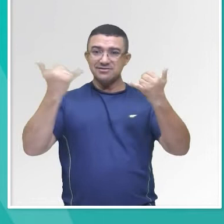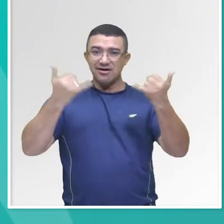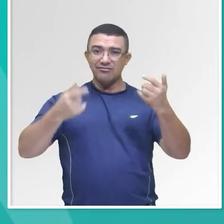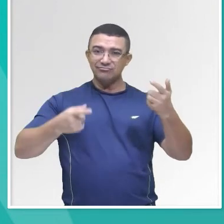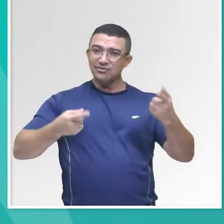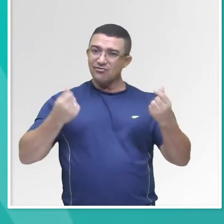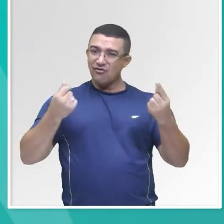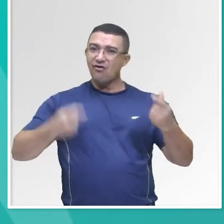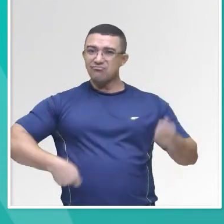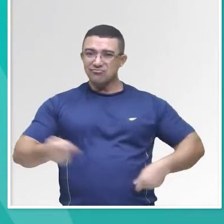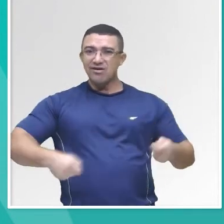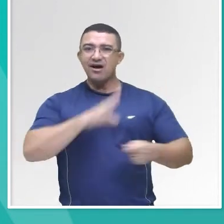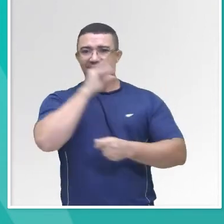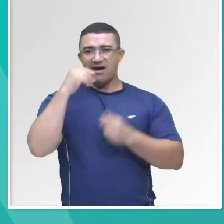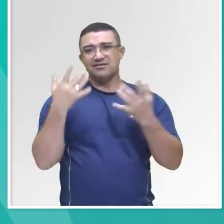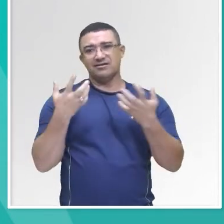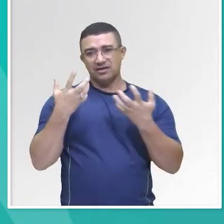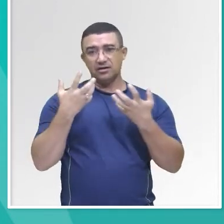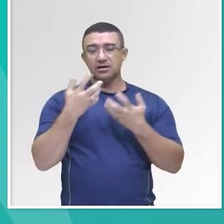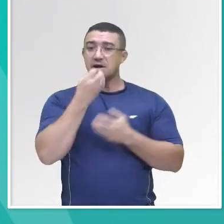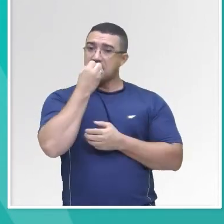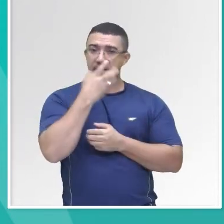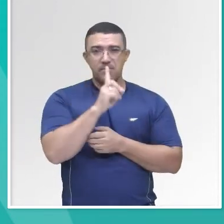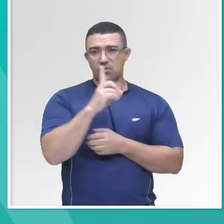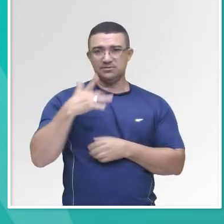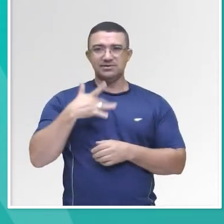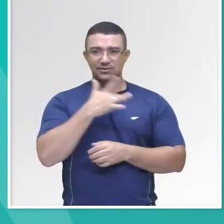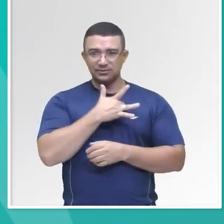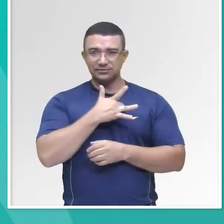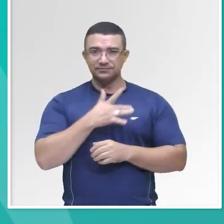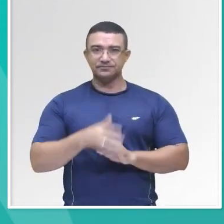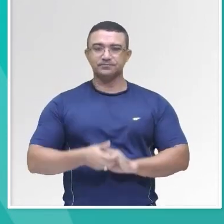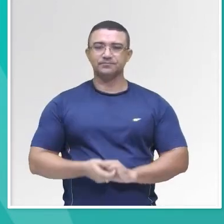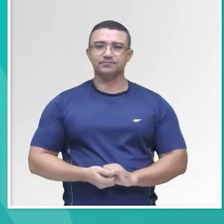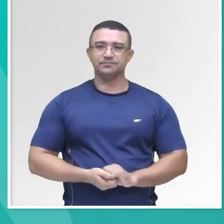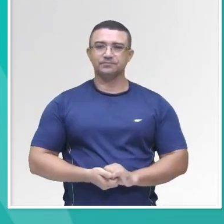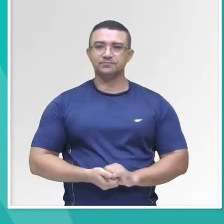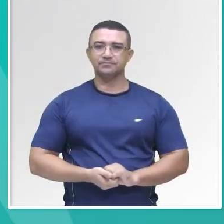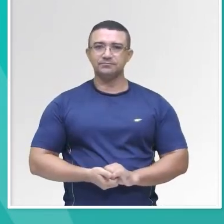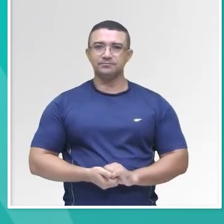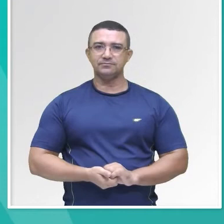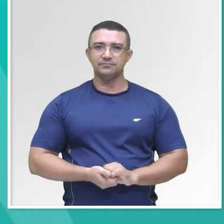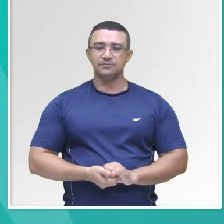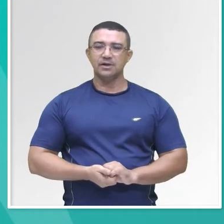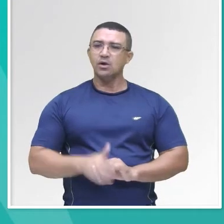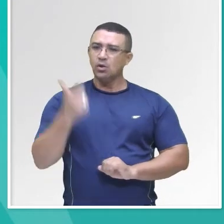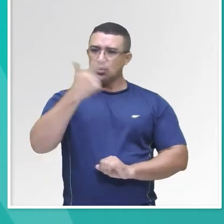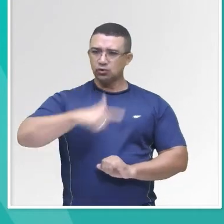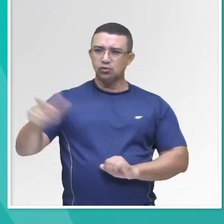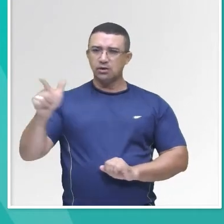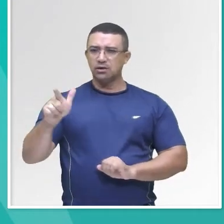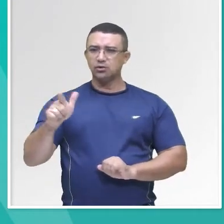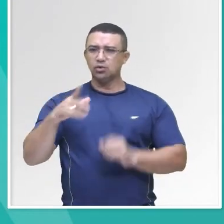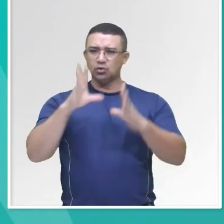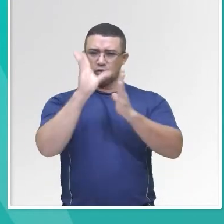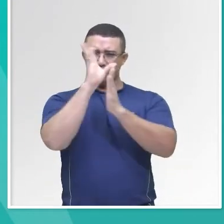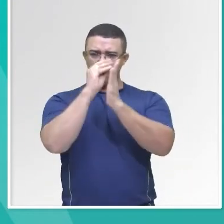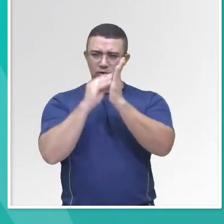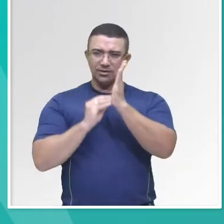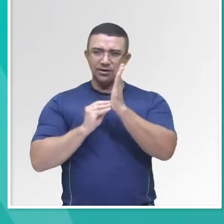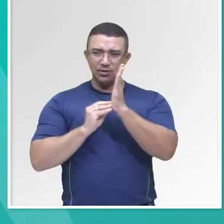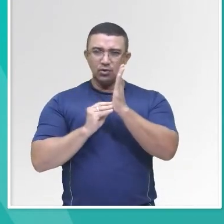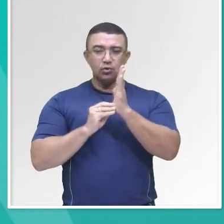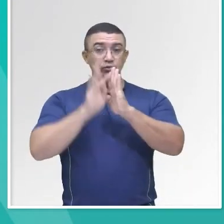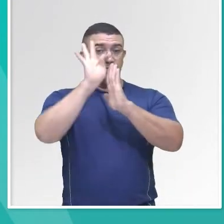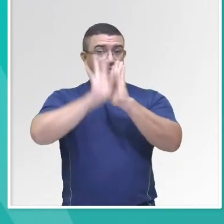certo? Muito bem, continuando aí, tá? O assunto, nosso conteúdo sobre